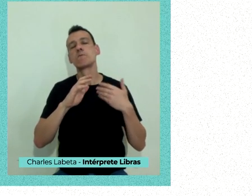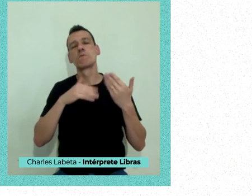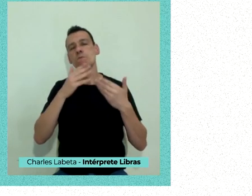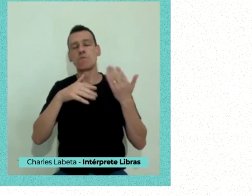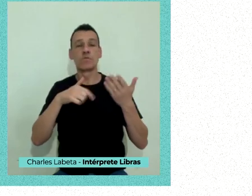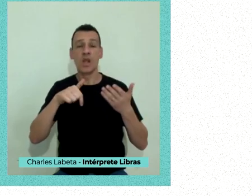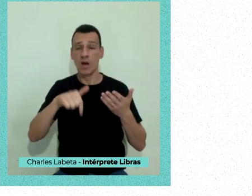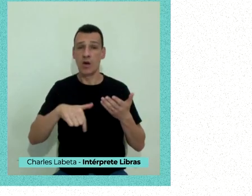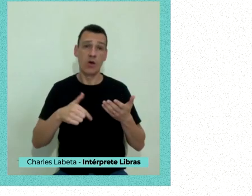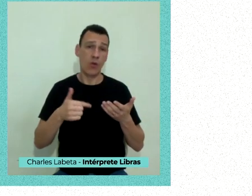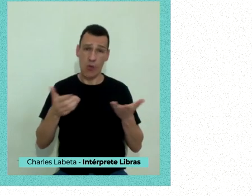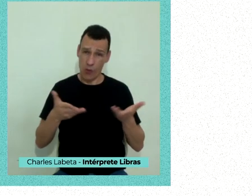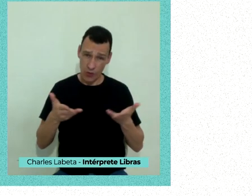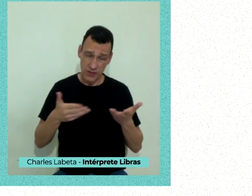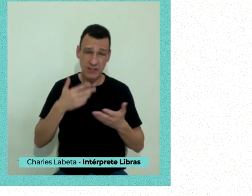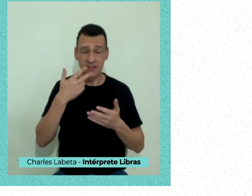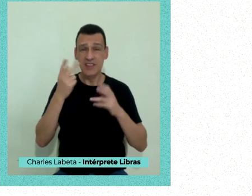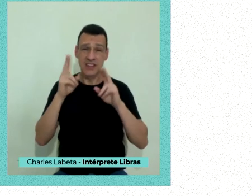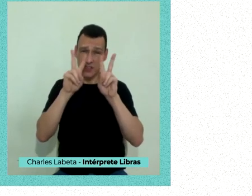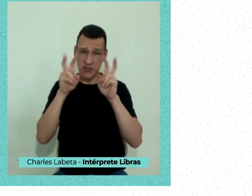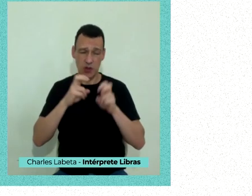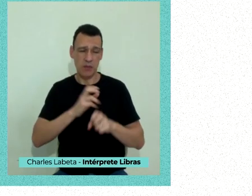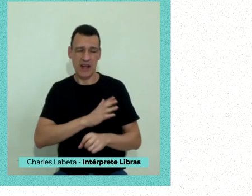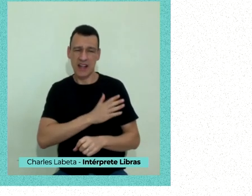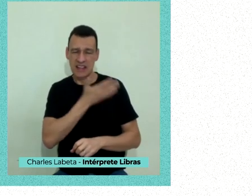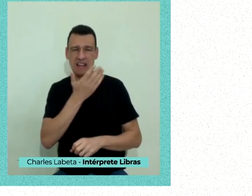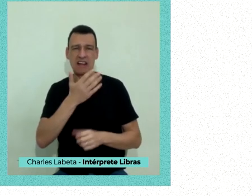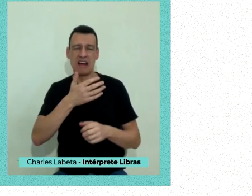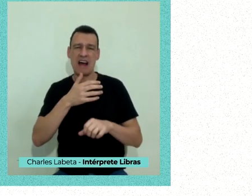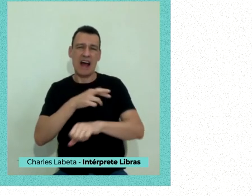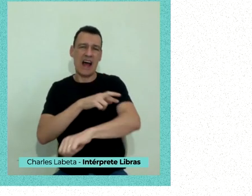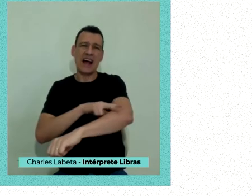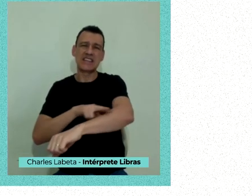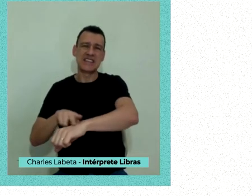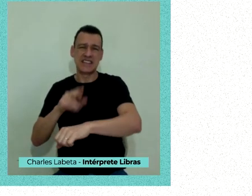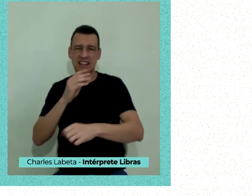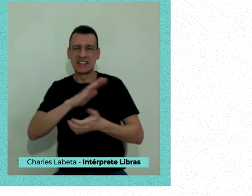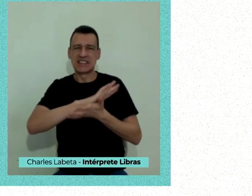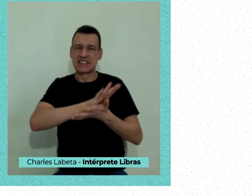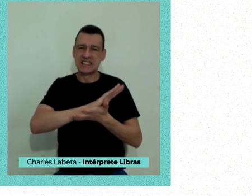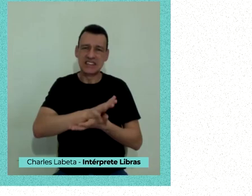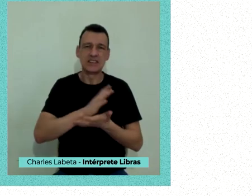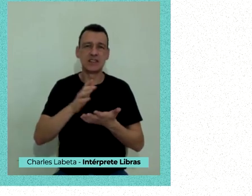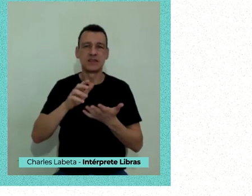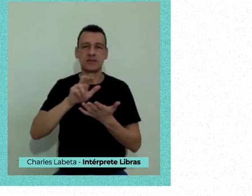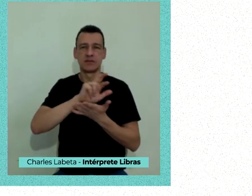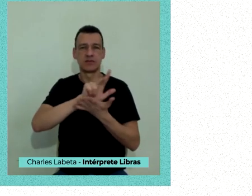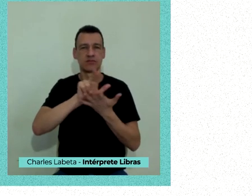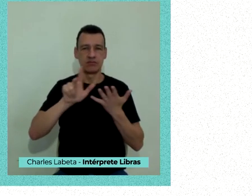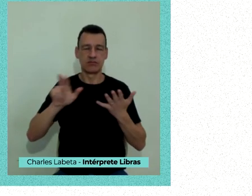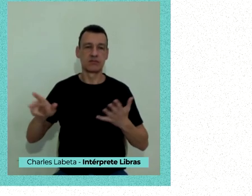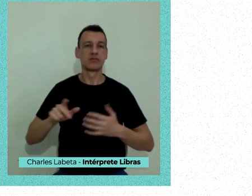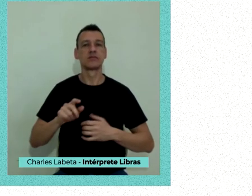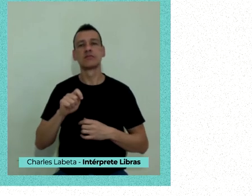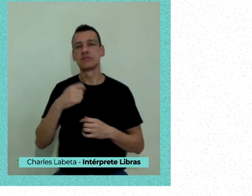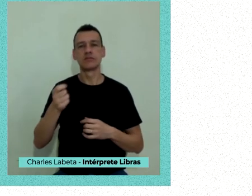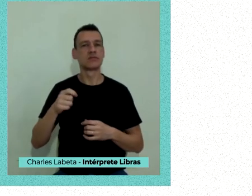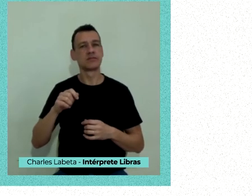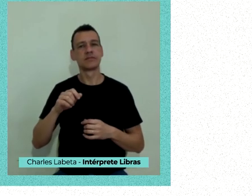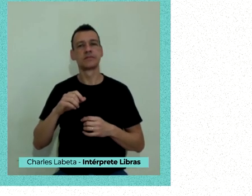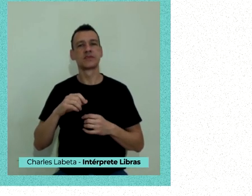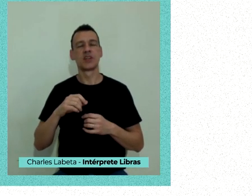capitalista e racista, a infância é vista de uma outra forma. A que não pensa, a que não age, o que é incompleto, o que